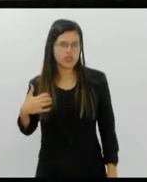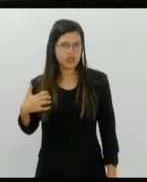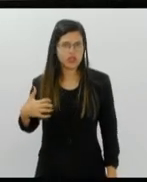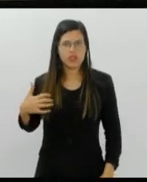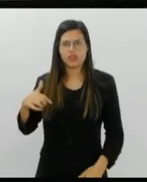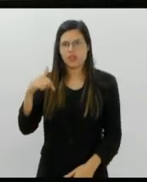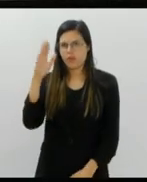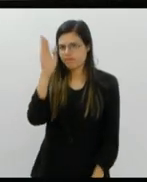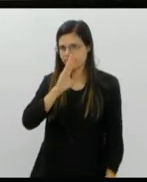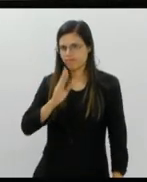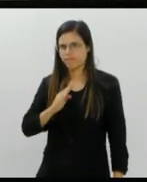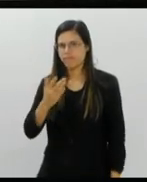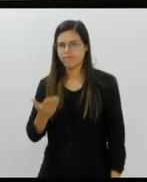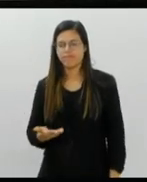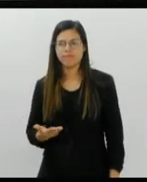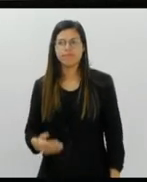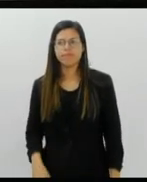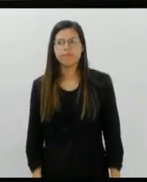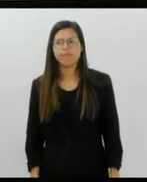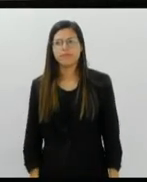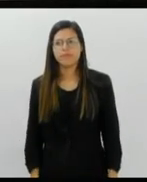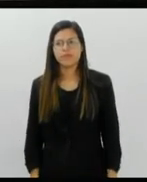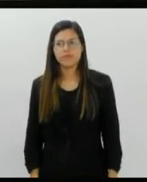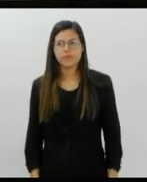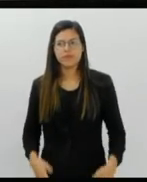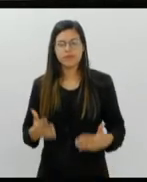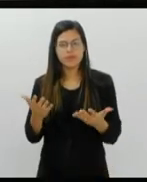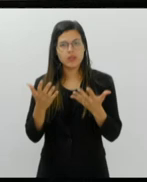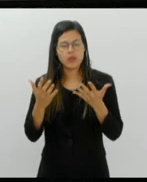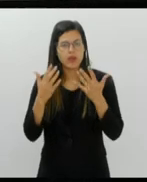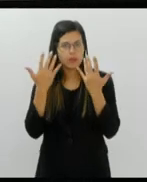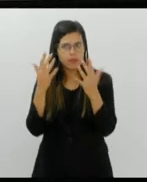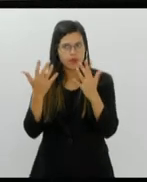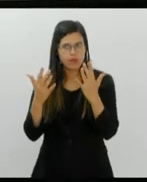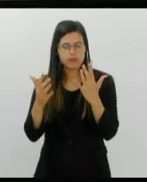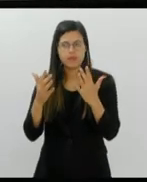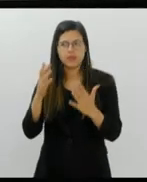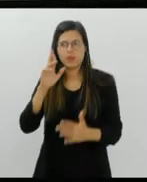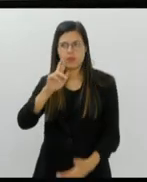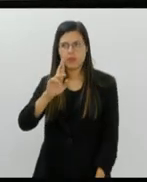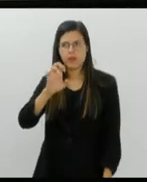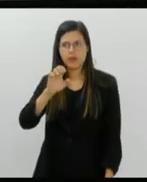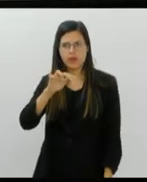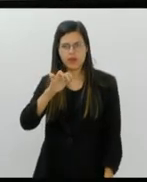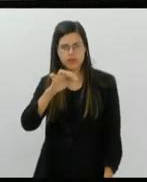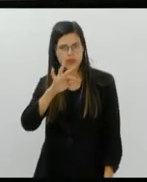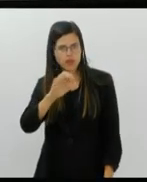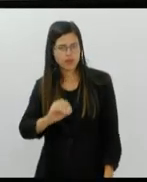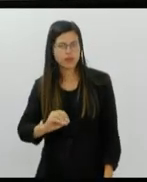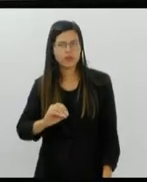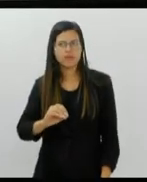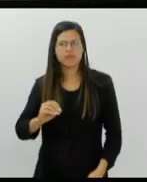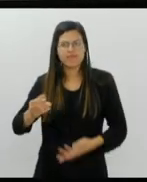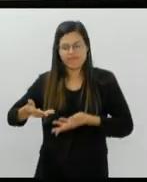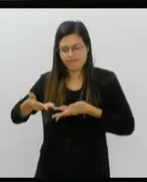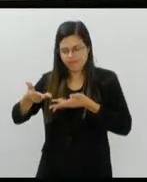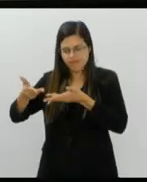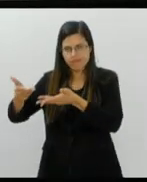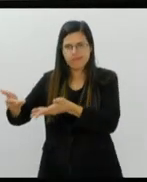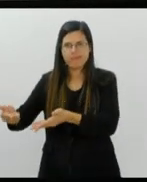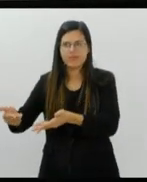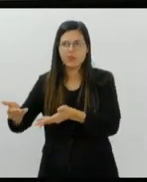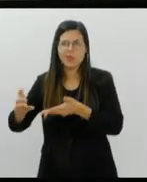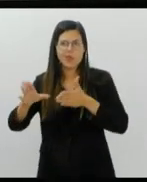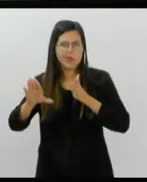aqui parabenizar parabenizar de todo coração que exatamente me convidou para que eu colocasse